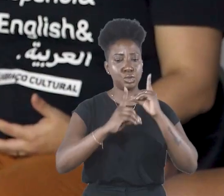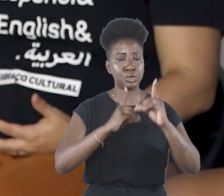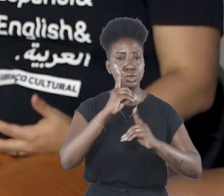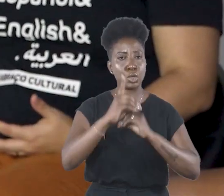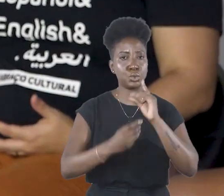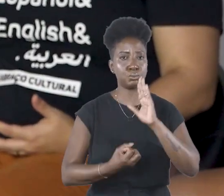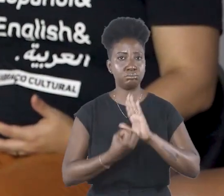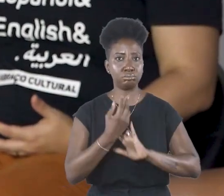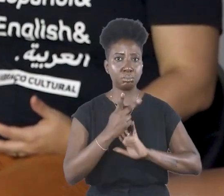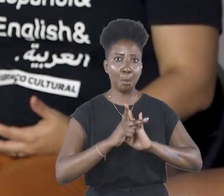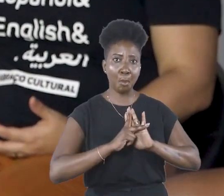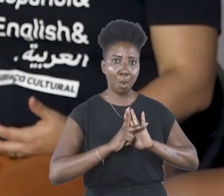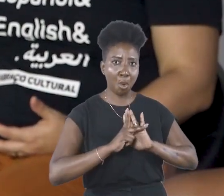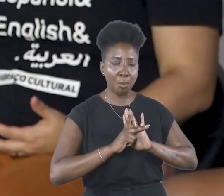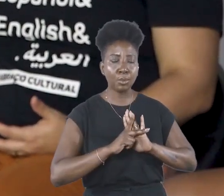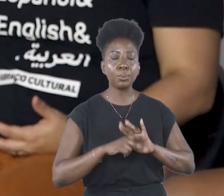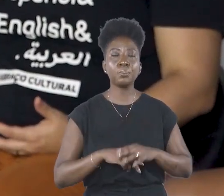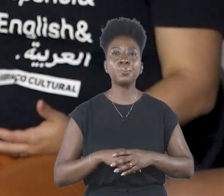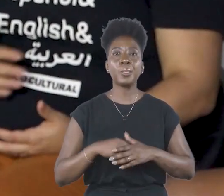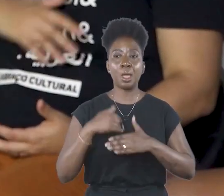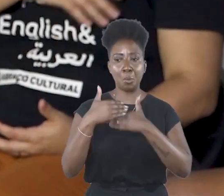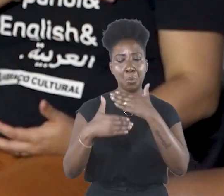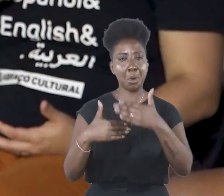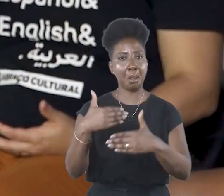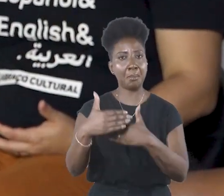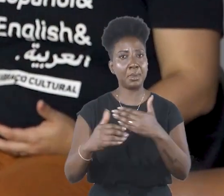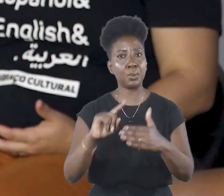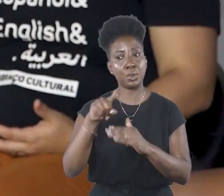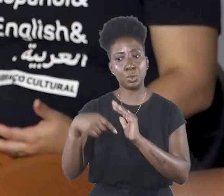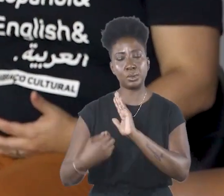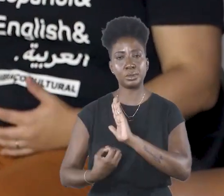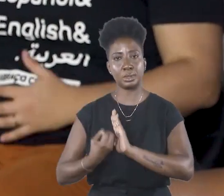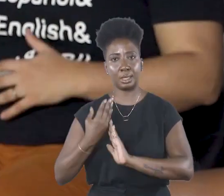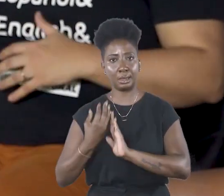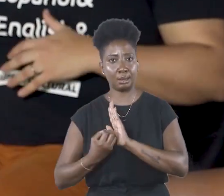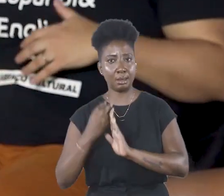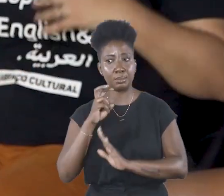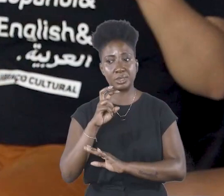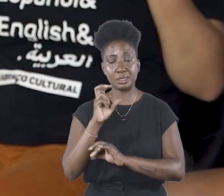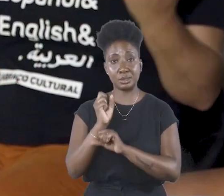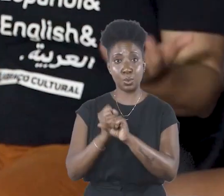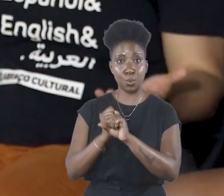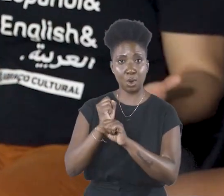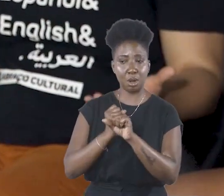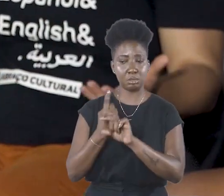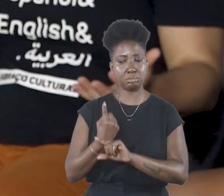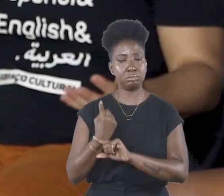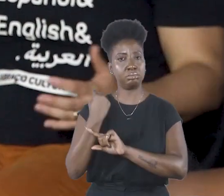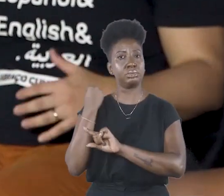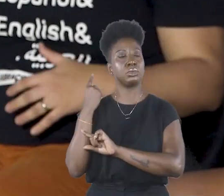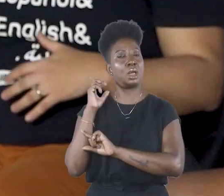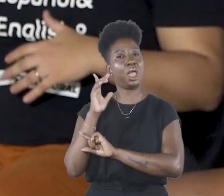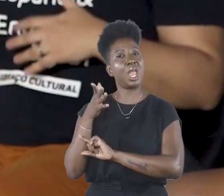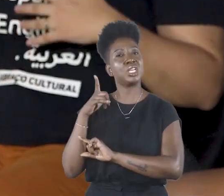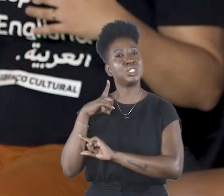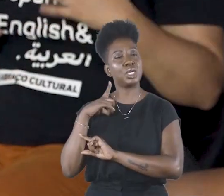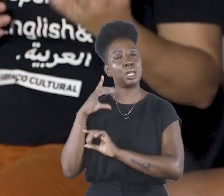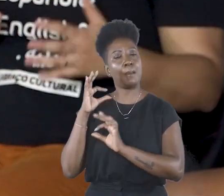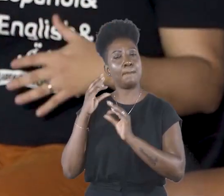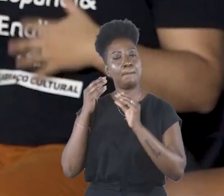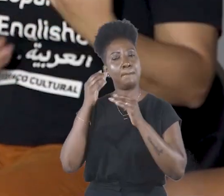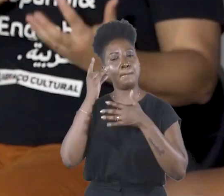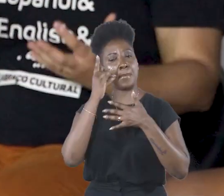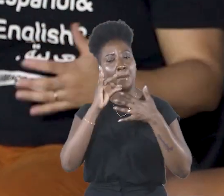aí é um super desafio construir material didático próprio, é um caminho constante, o material que a gente produziu há 5 anos